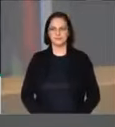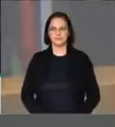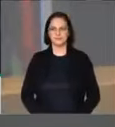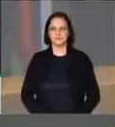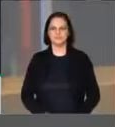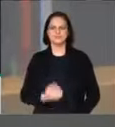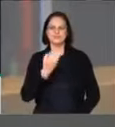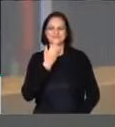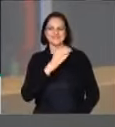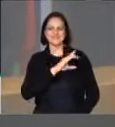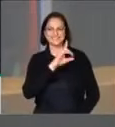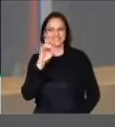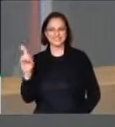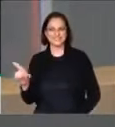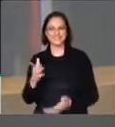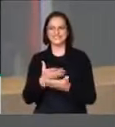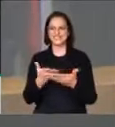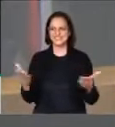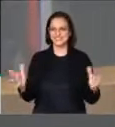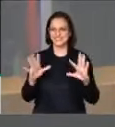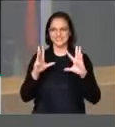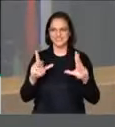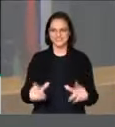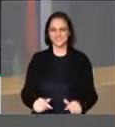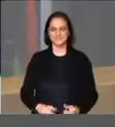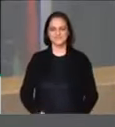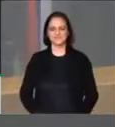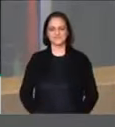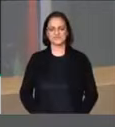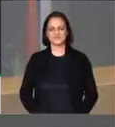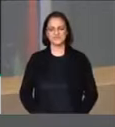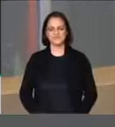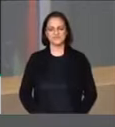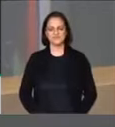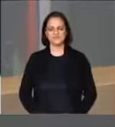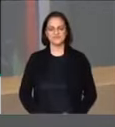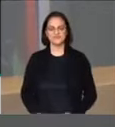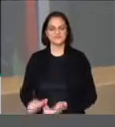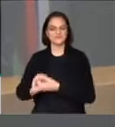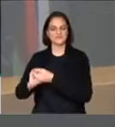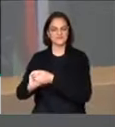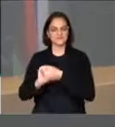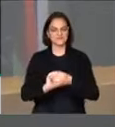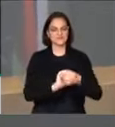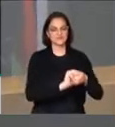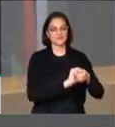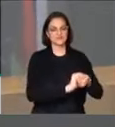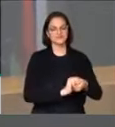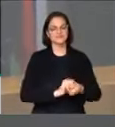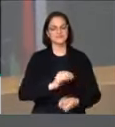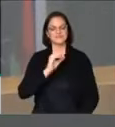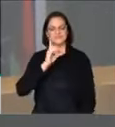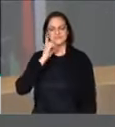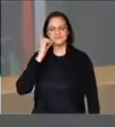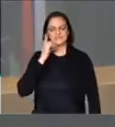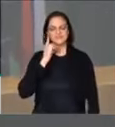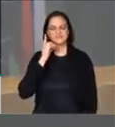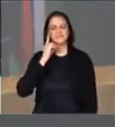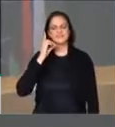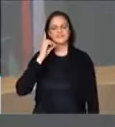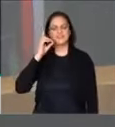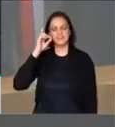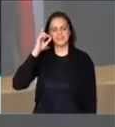Bom dia a todos e a todas. Cumprimento toda a mesa, em nome da nossa deputada Érica